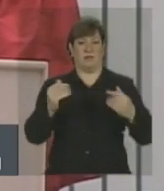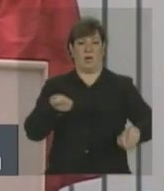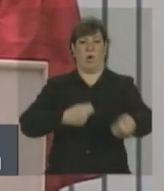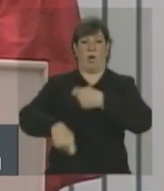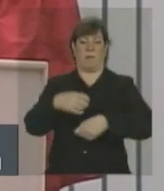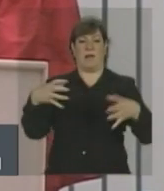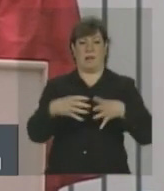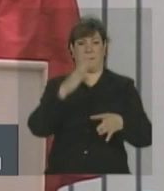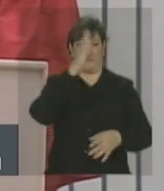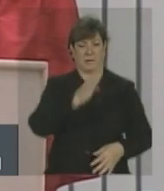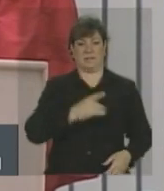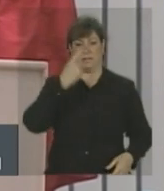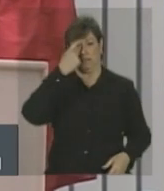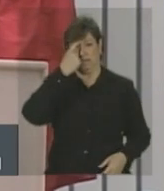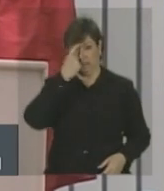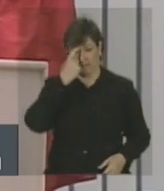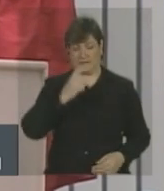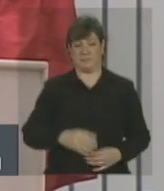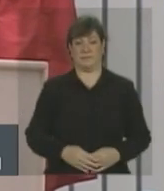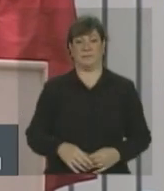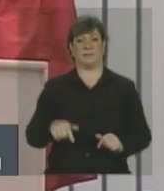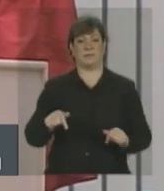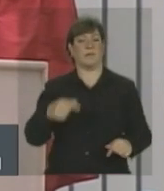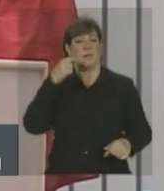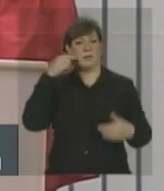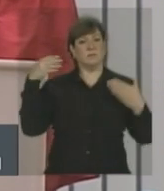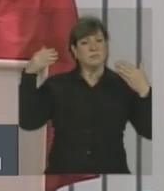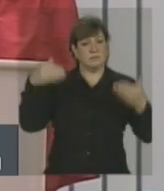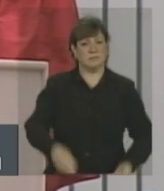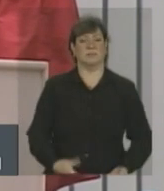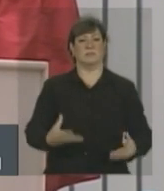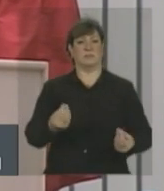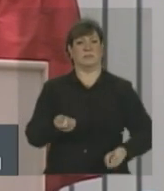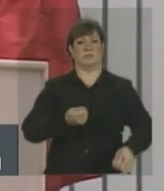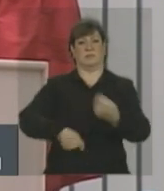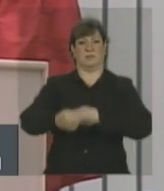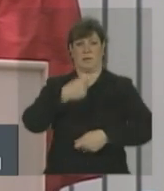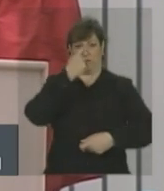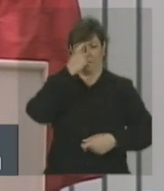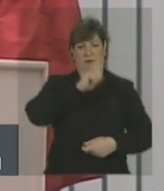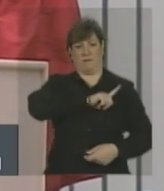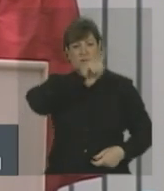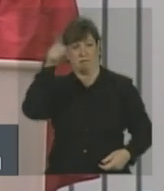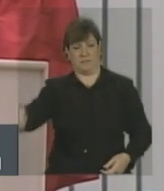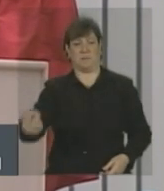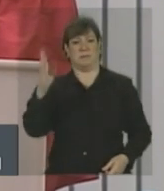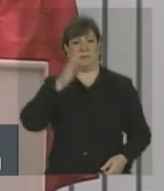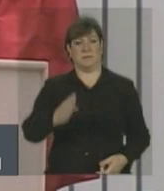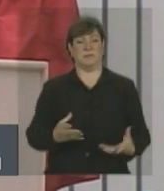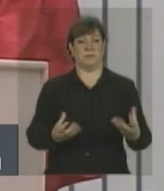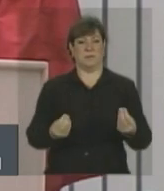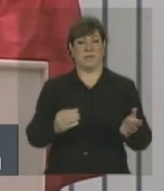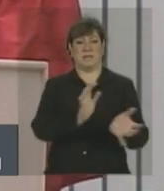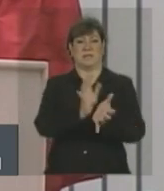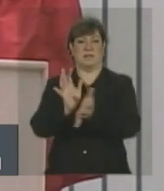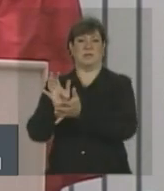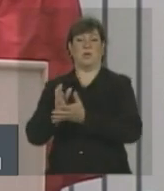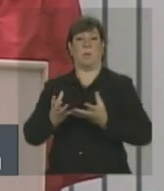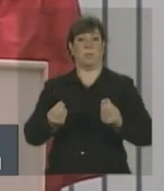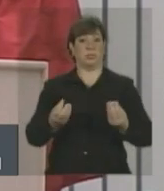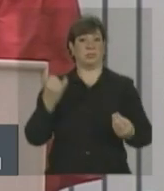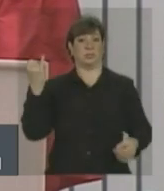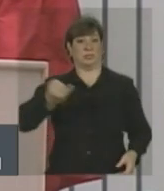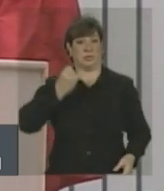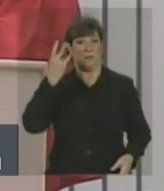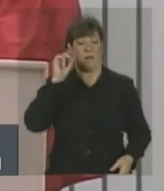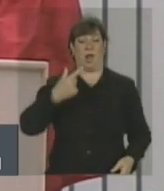Índia. A presença crescente de investimentos indianos no Brasil em setores de grande relevância